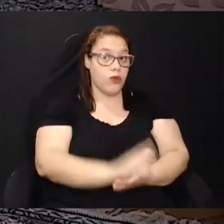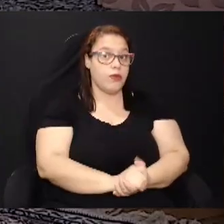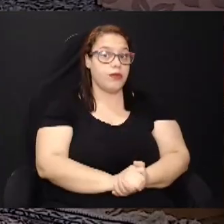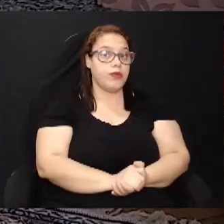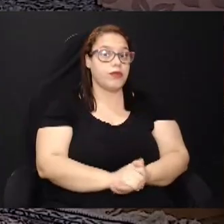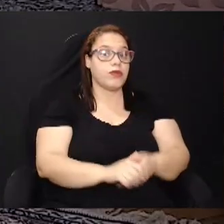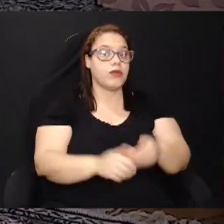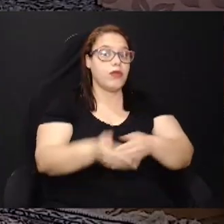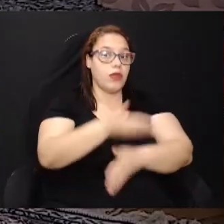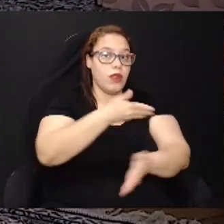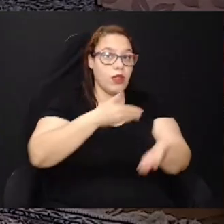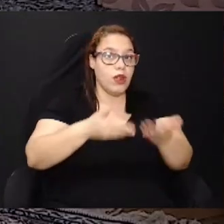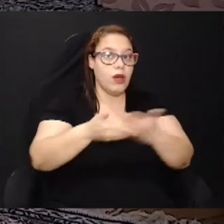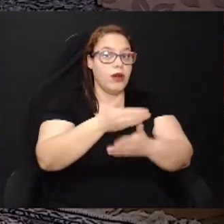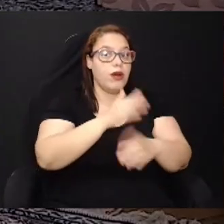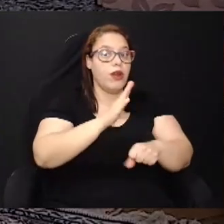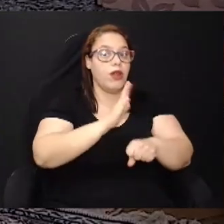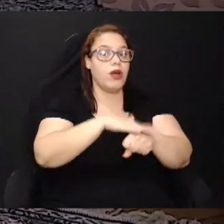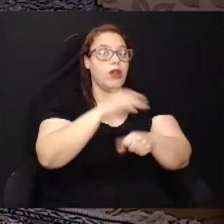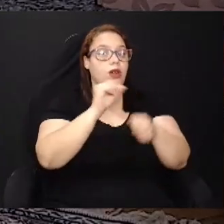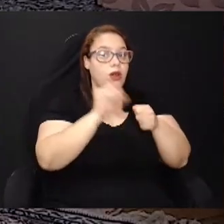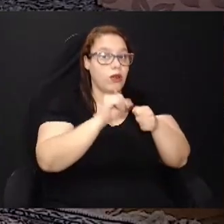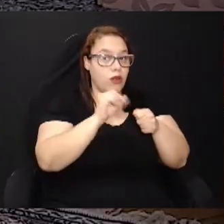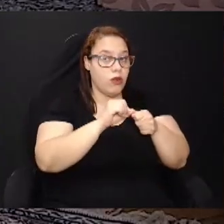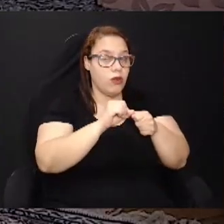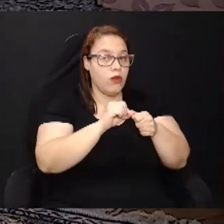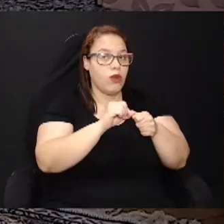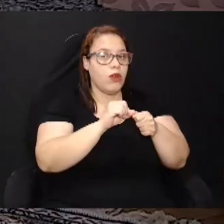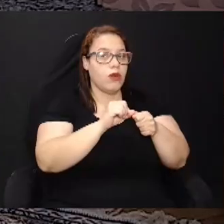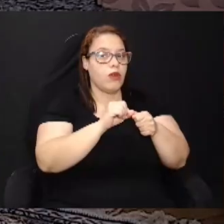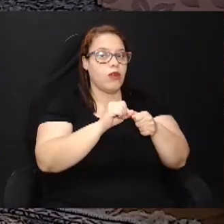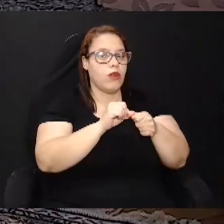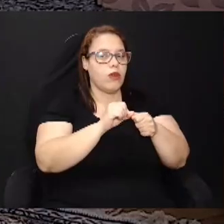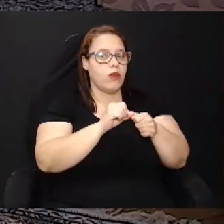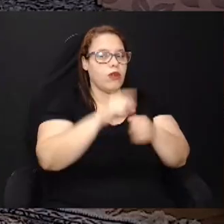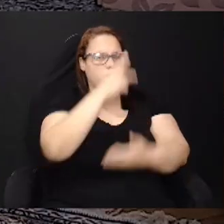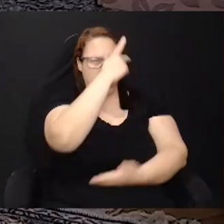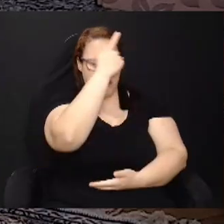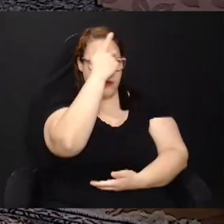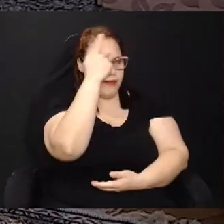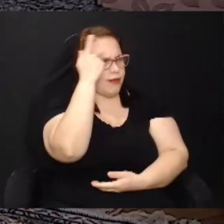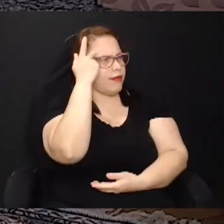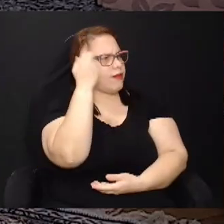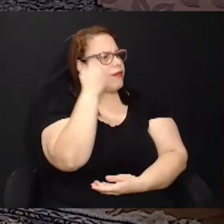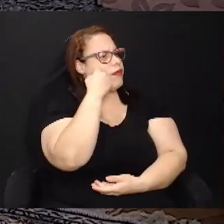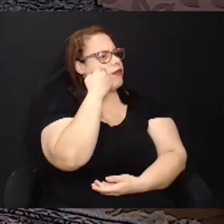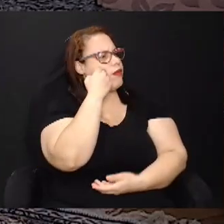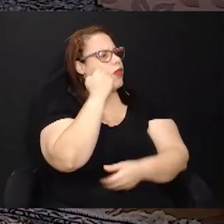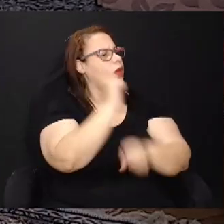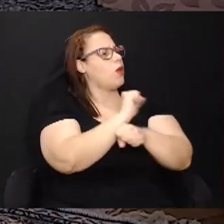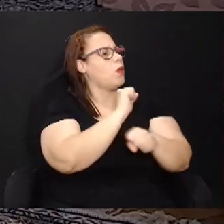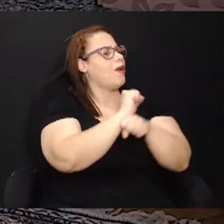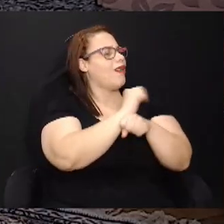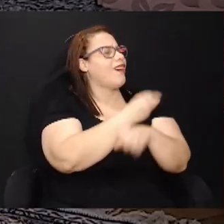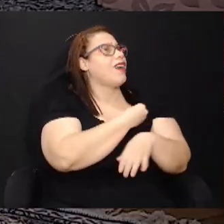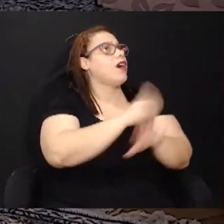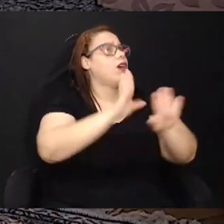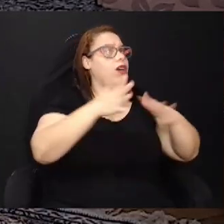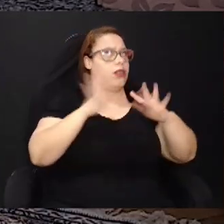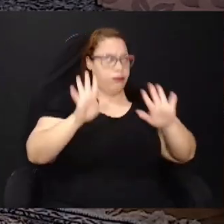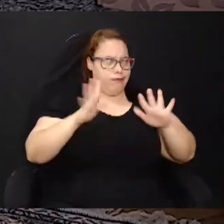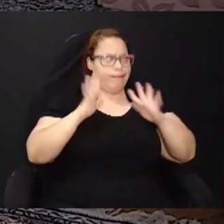pessoas. Quanto mais você fizer coisas que leve as pessoas a parar de pensar um pouquinho naquele momento da doença e ter um tipo